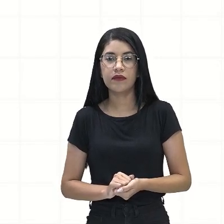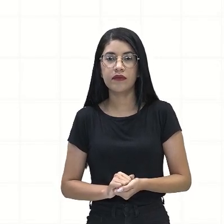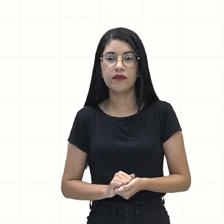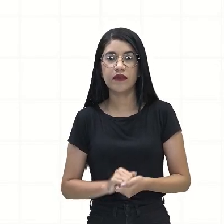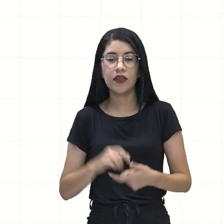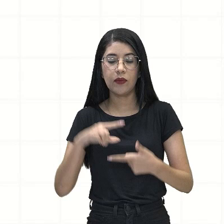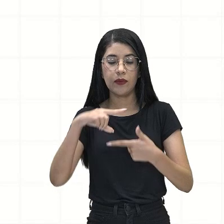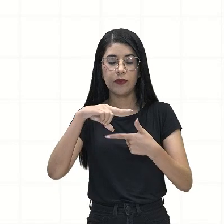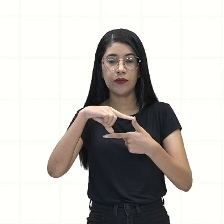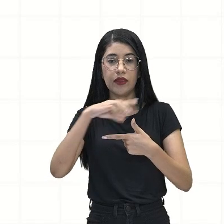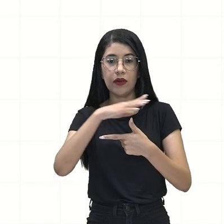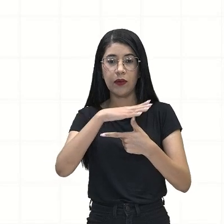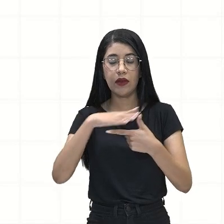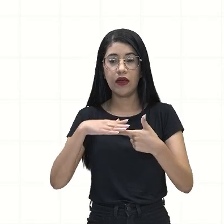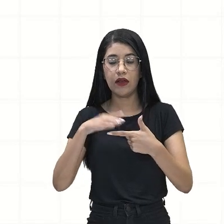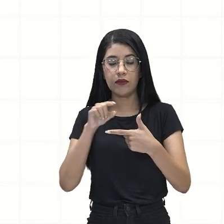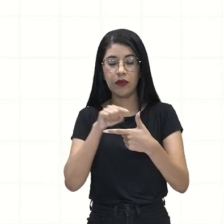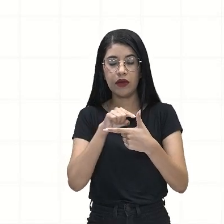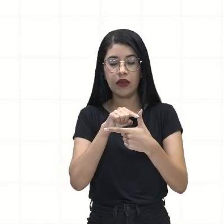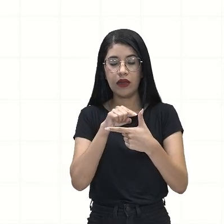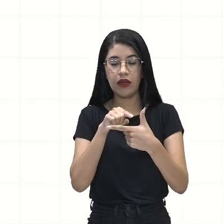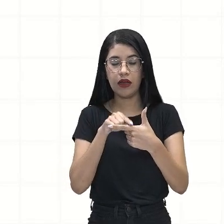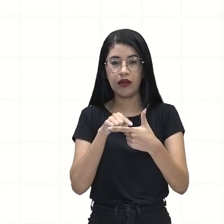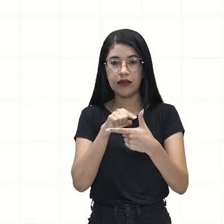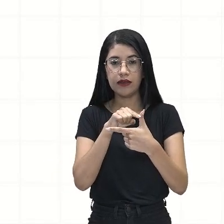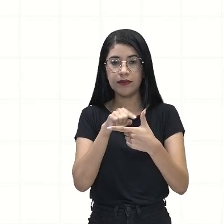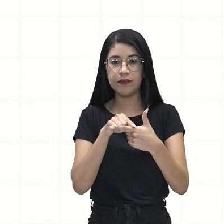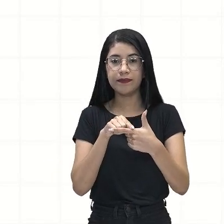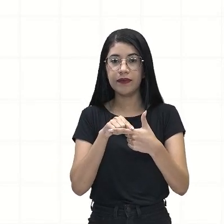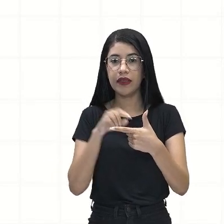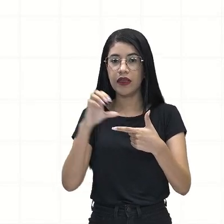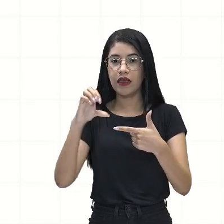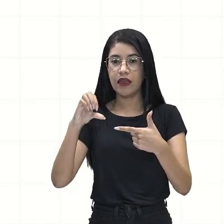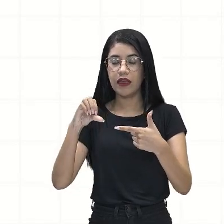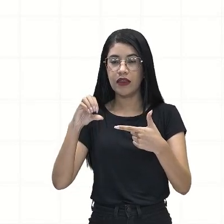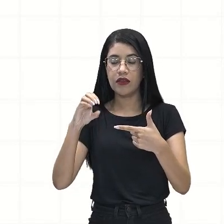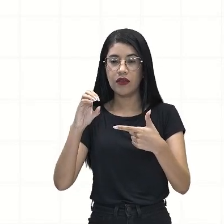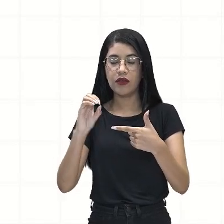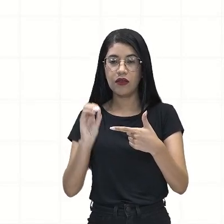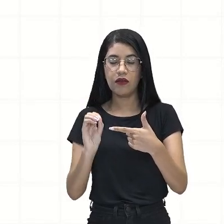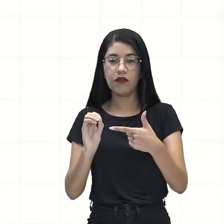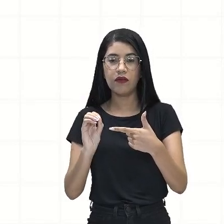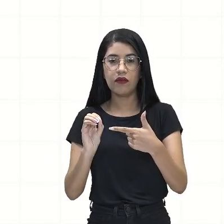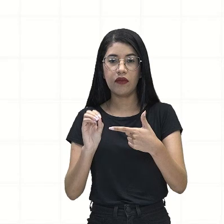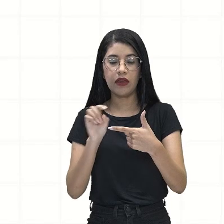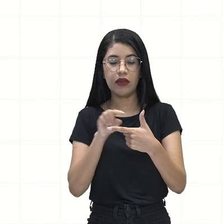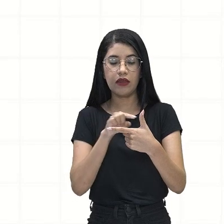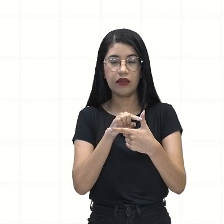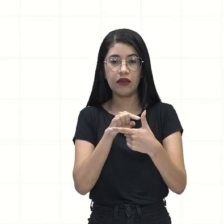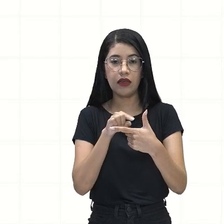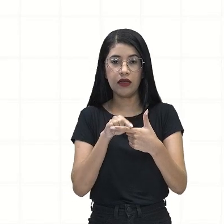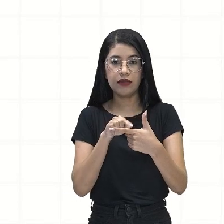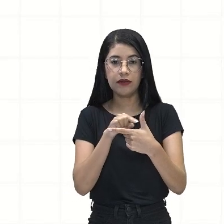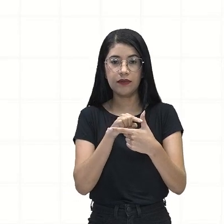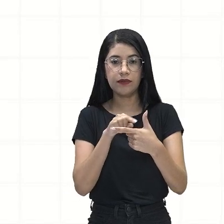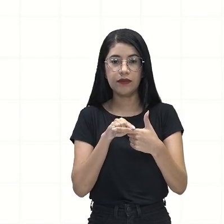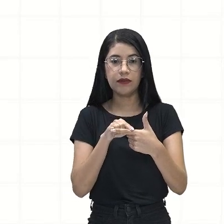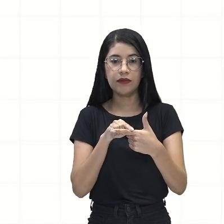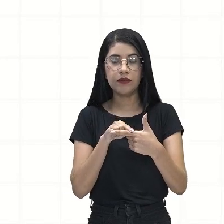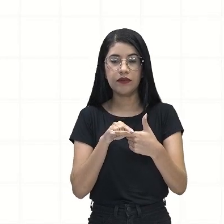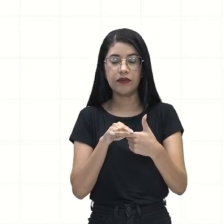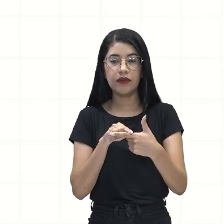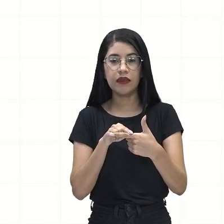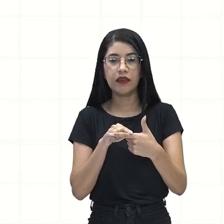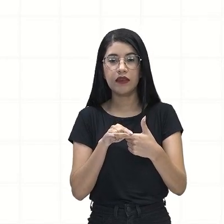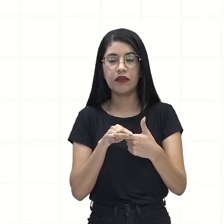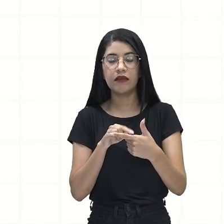ó, né? Por que eu posso dizer que ele é um triângulo retângulo? Porque o eixo aqui de X e Y, ele